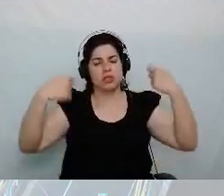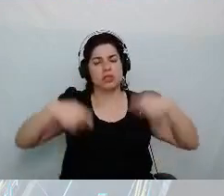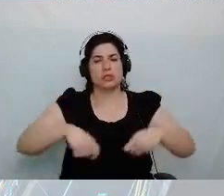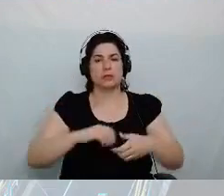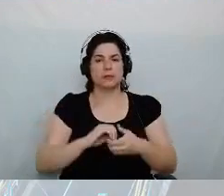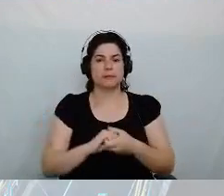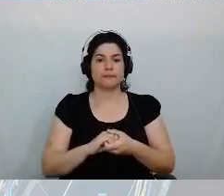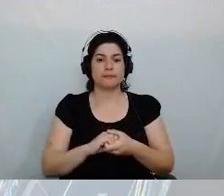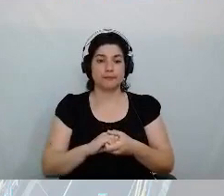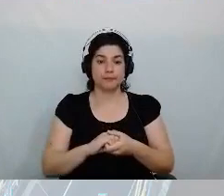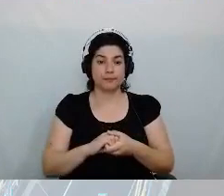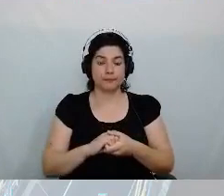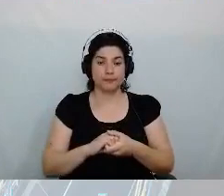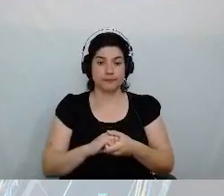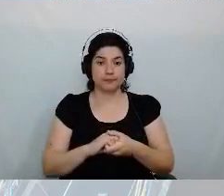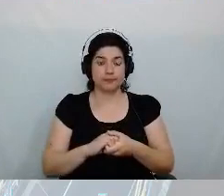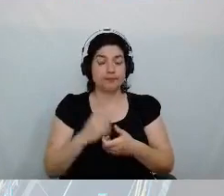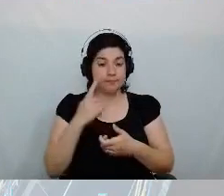Olha só.